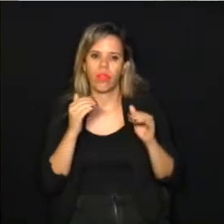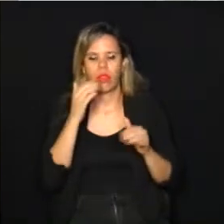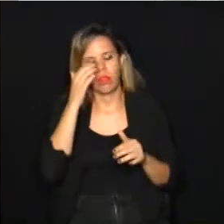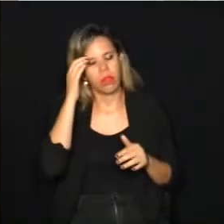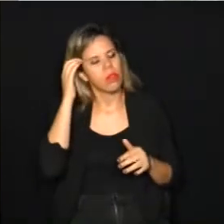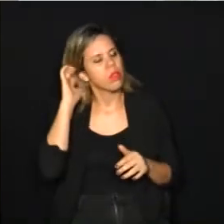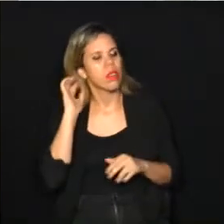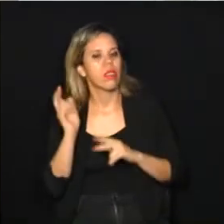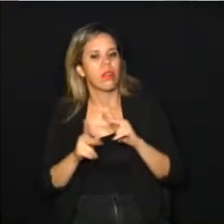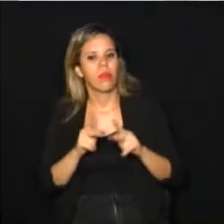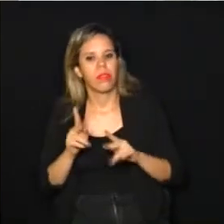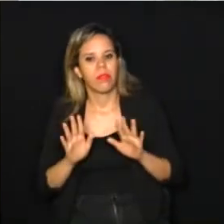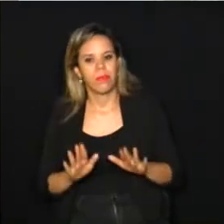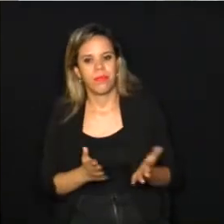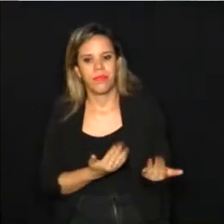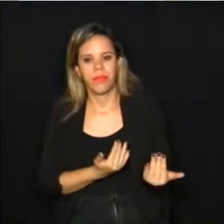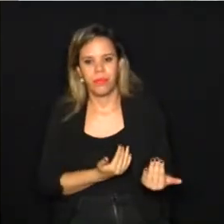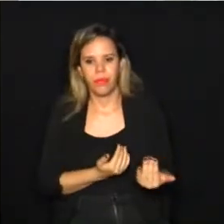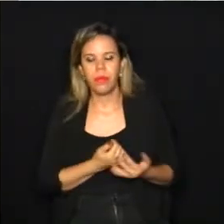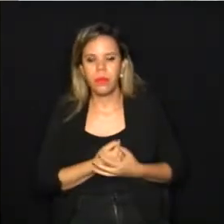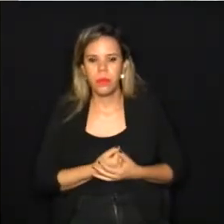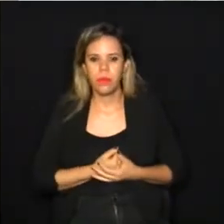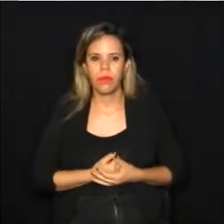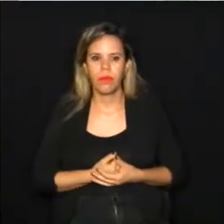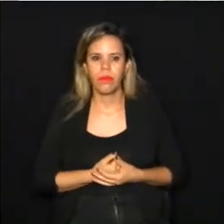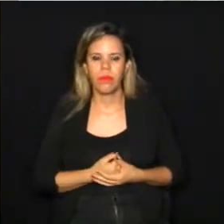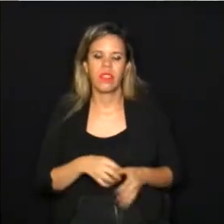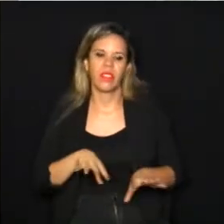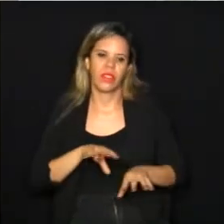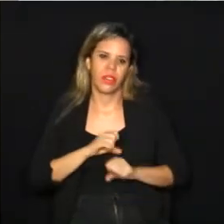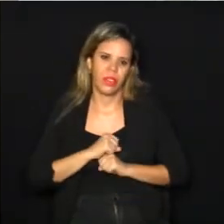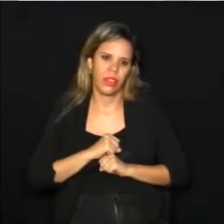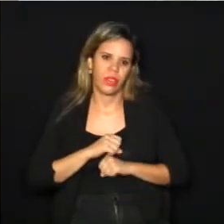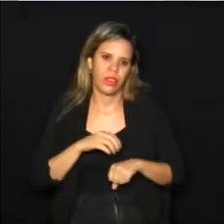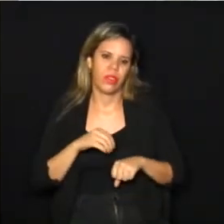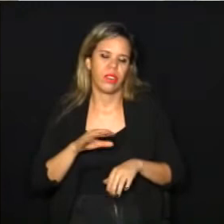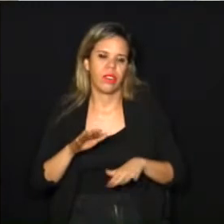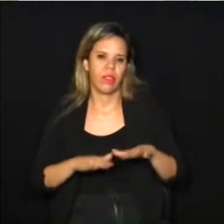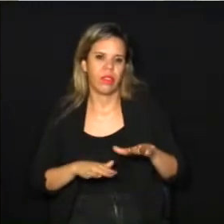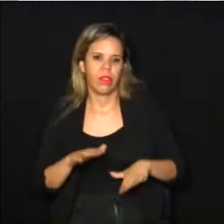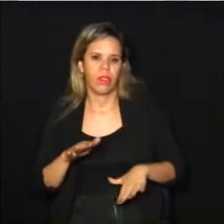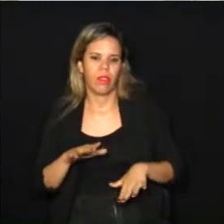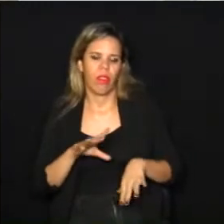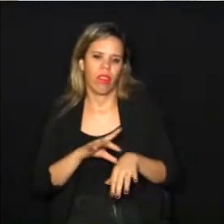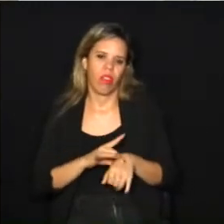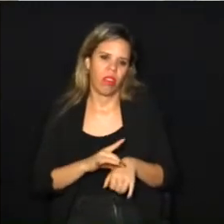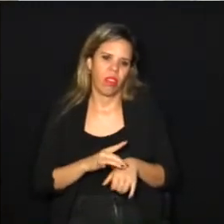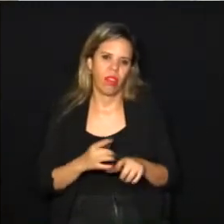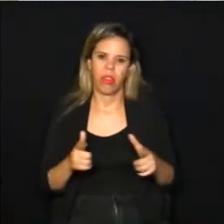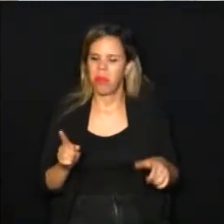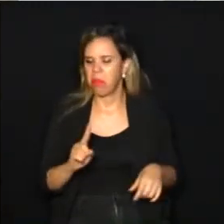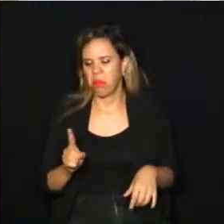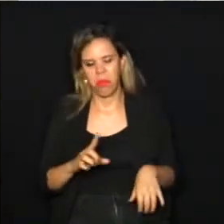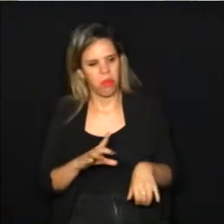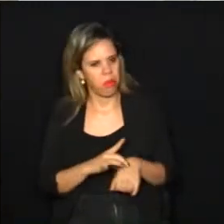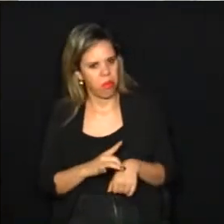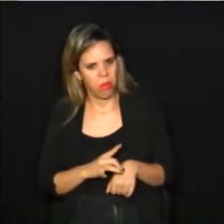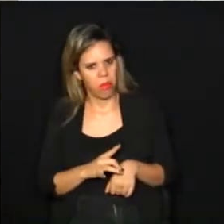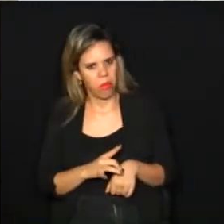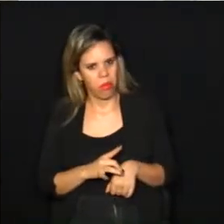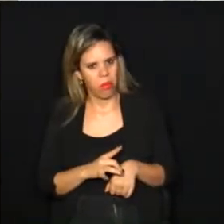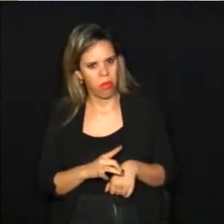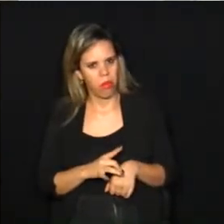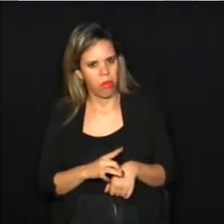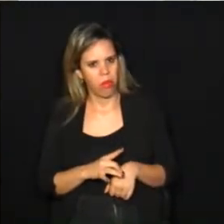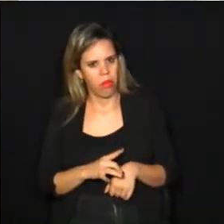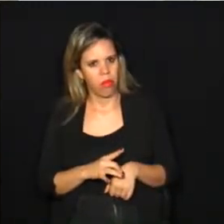população. Então, os jovens, eles se infectam, às vezes adoecem, a maioria não adoece, mas eles